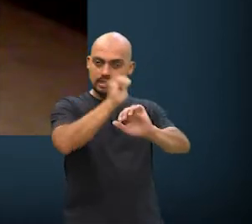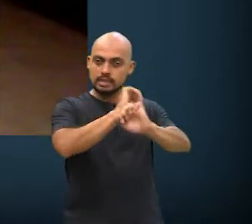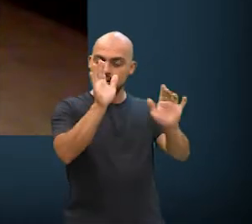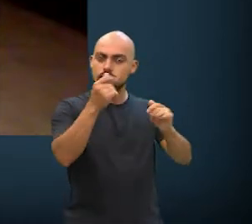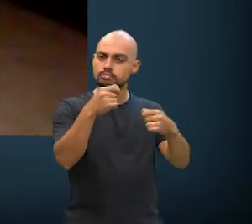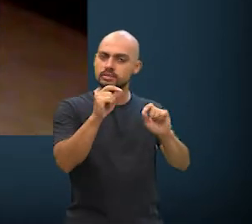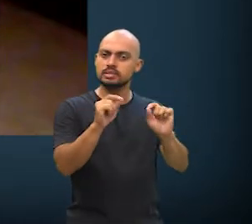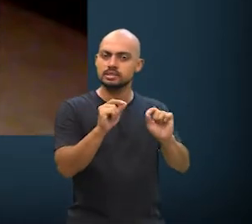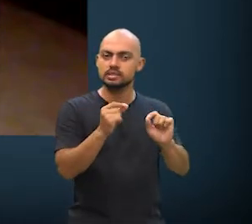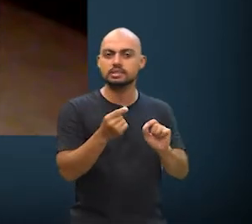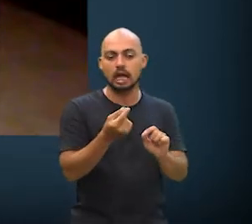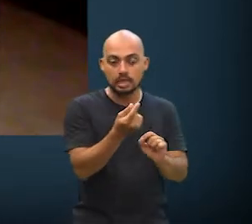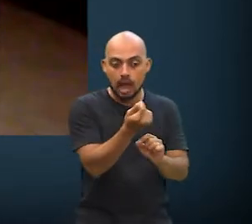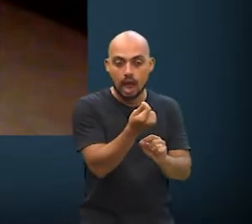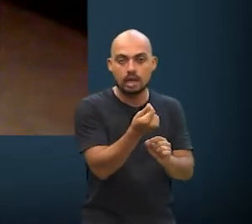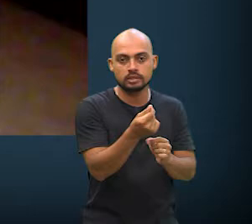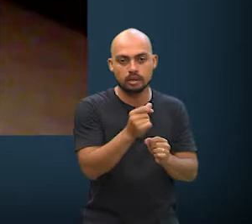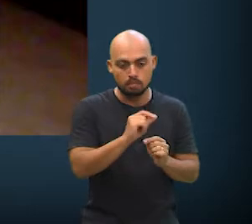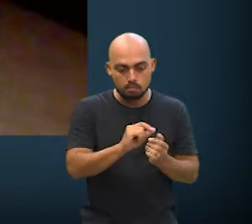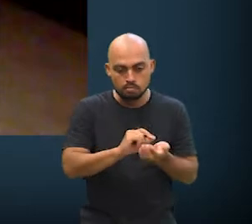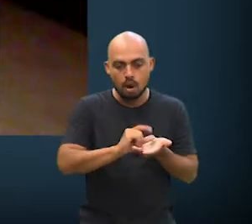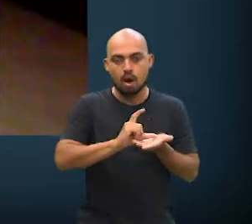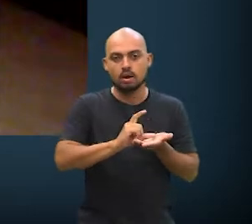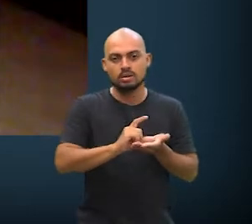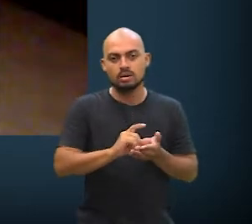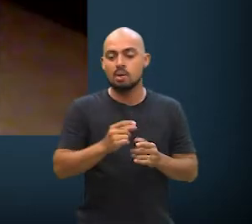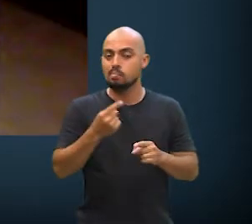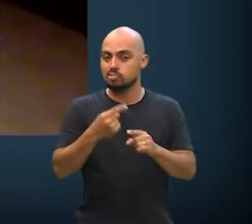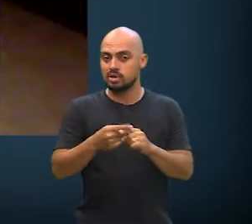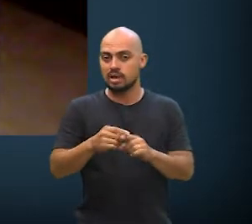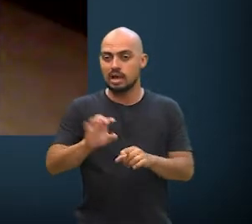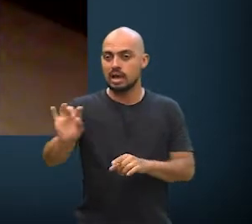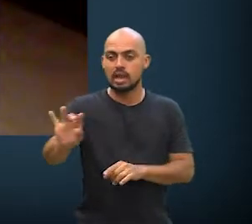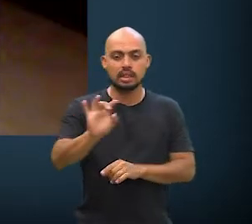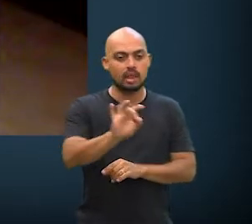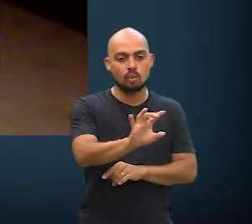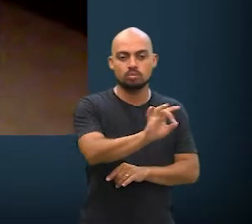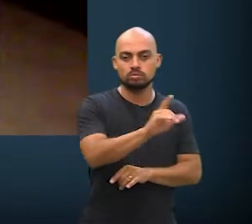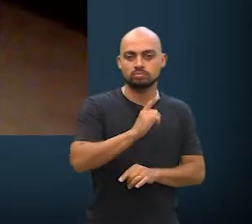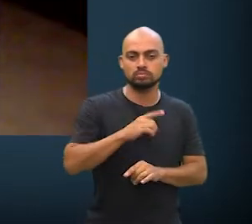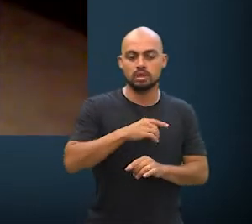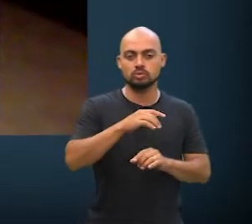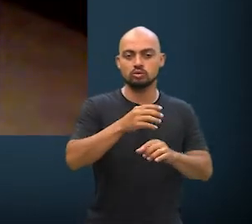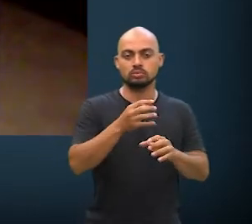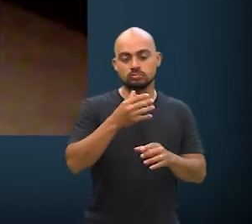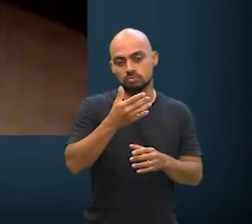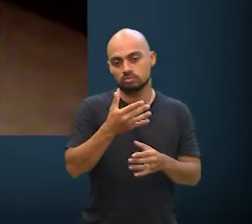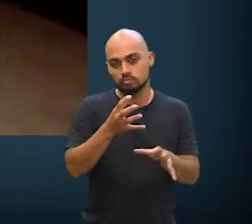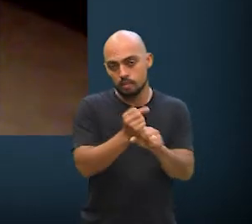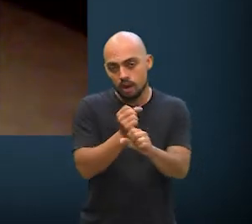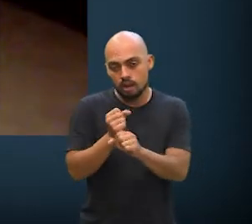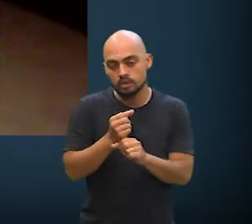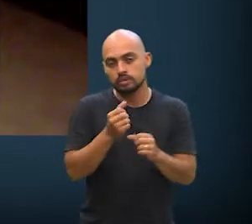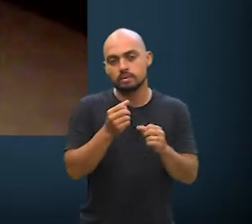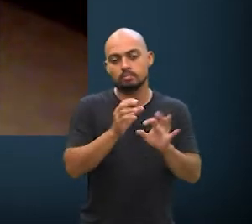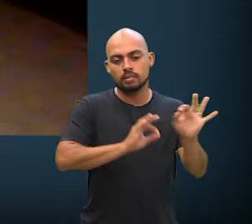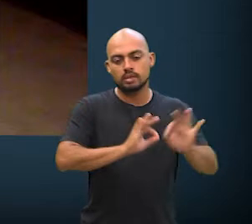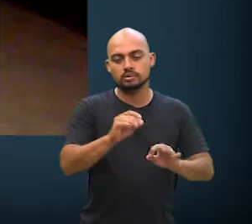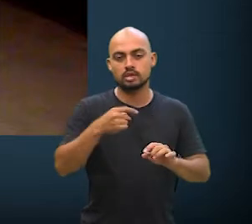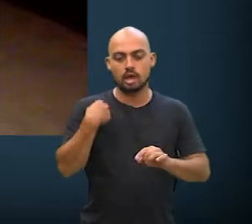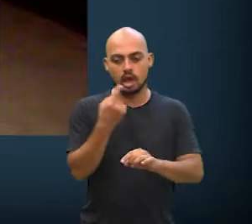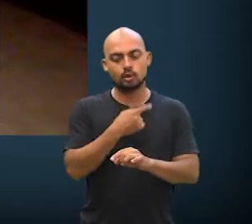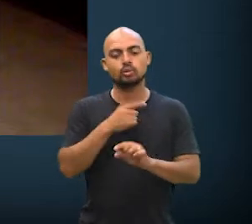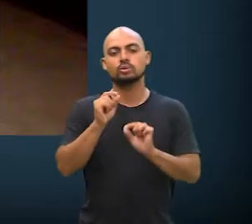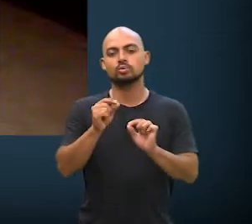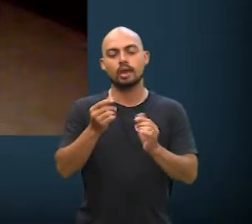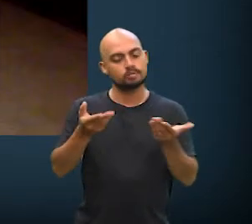tipo de rentabilidade disso, na verdade, porque senão, né, cada um tem o seu know-how ali. E nós entramos com essa intermediação, para poder entender